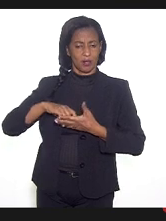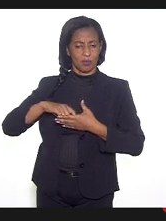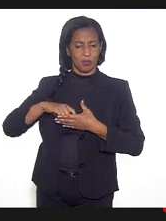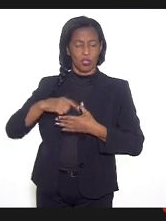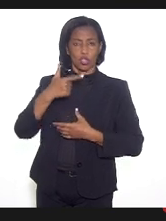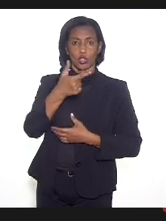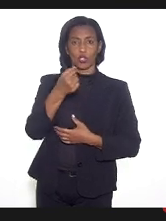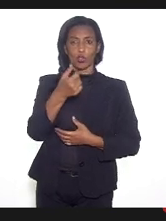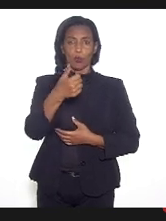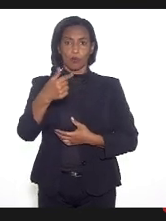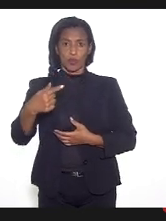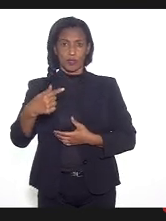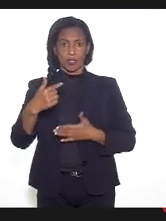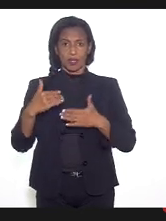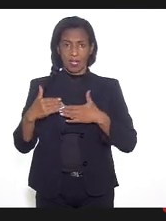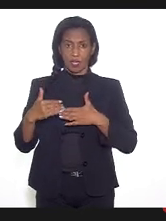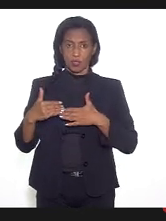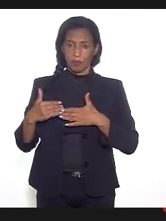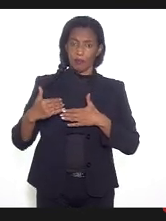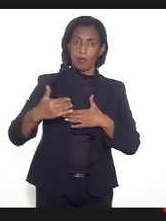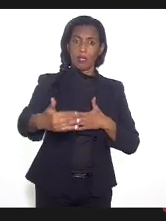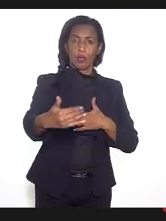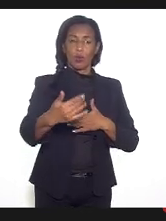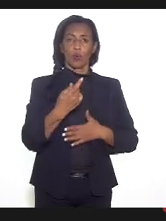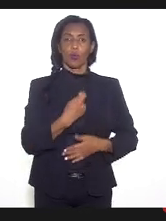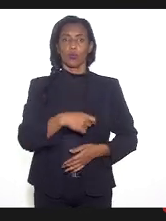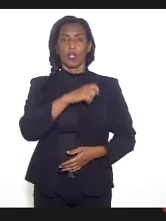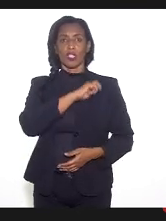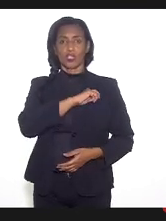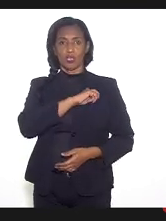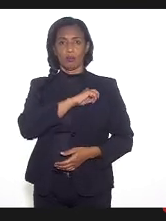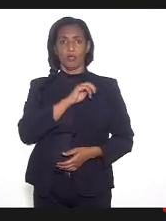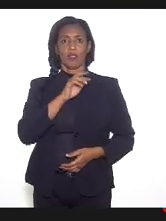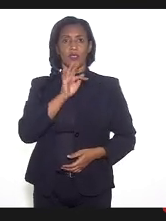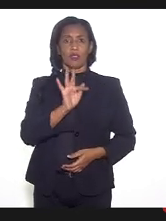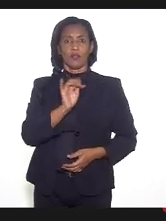de 2017 para cá. Foi quando entrou o regime de recuperação fiscal.